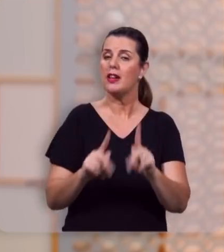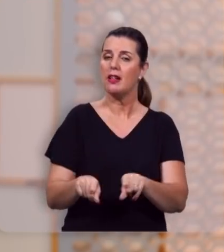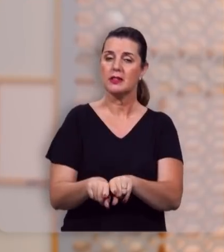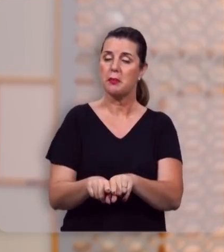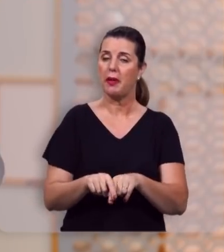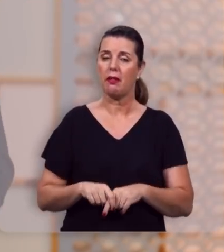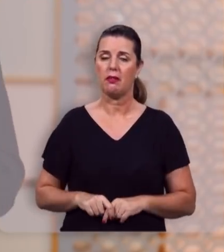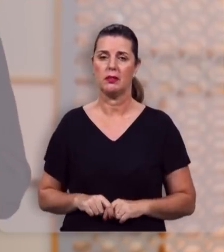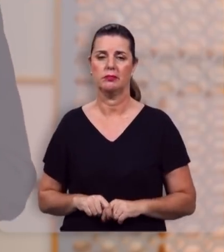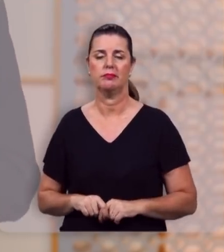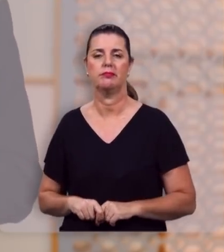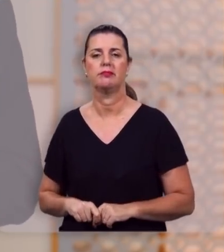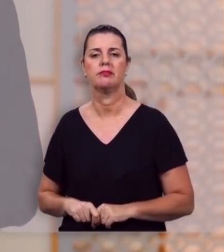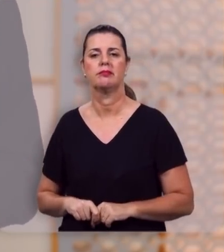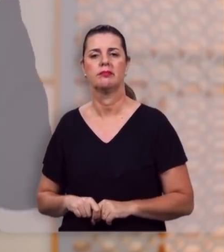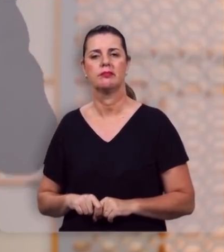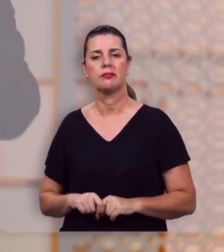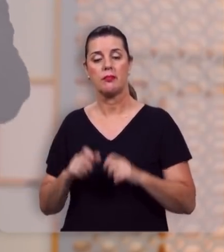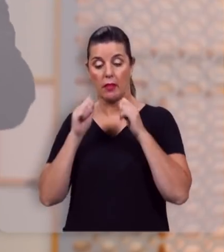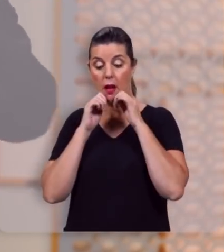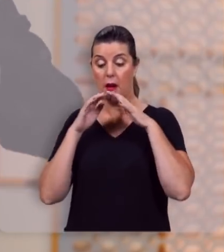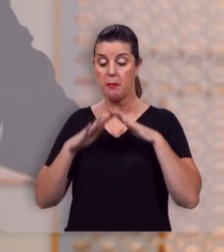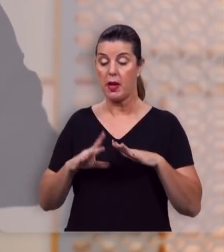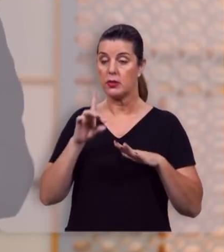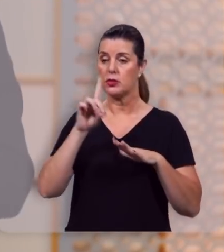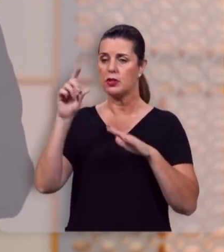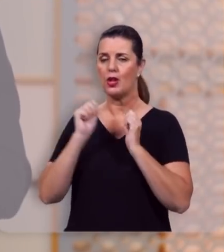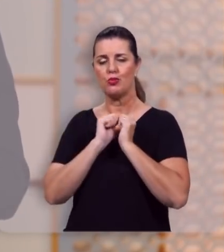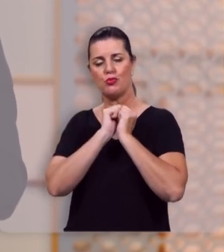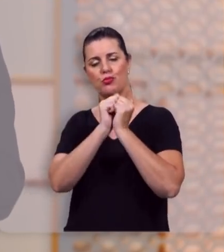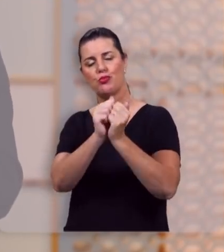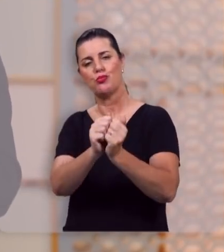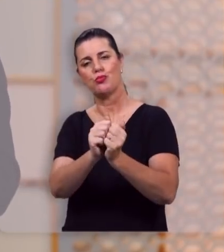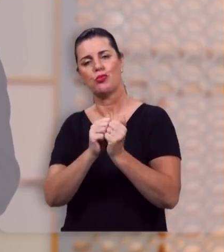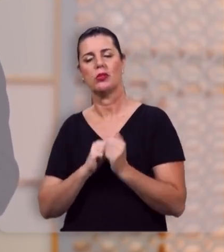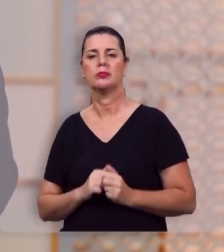feliz. A bênção de Deus vai acompanhar você.